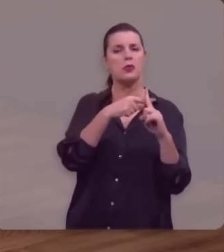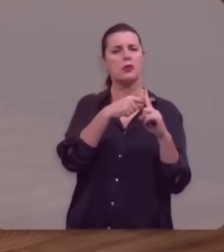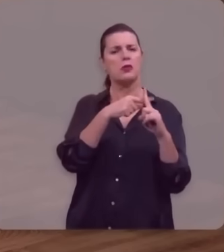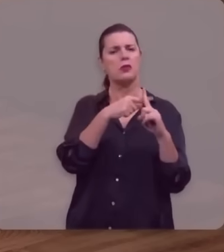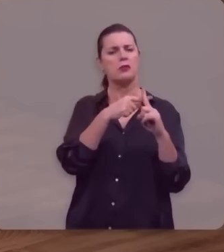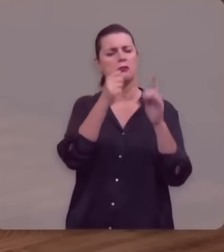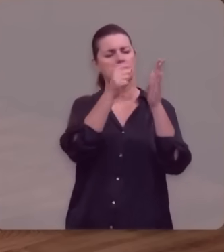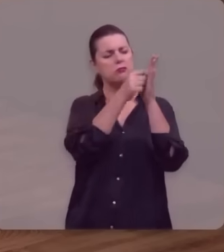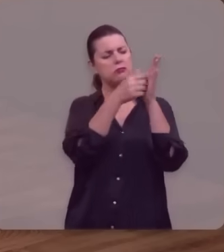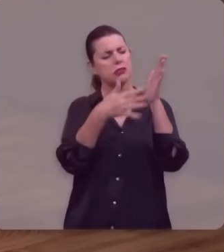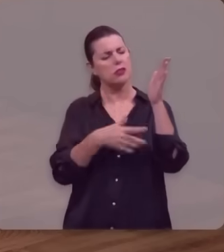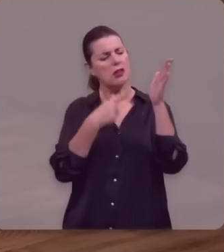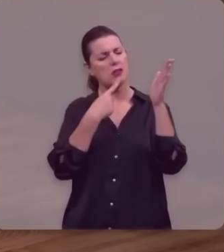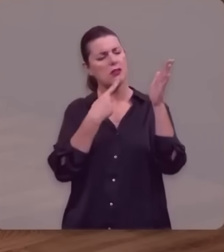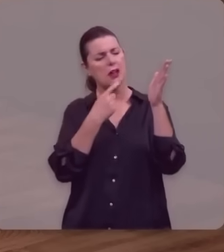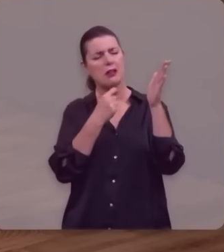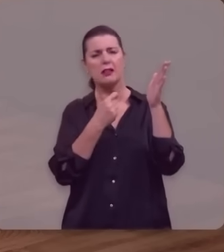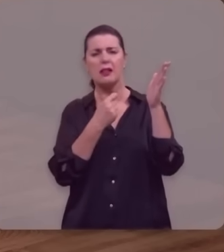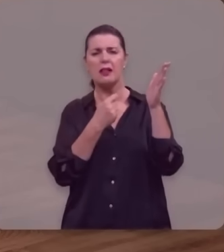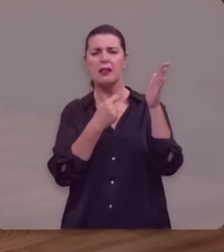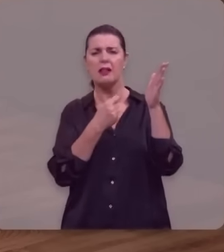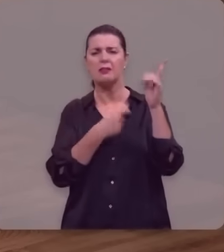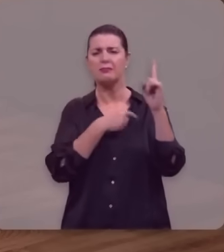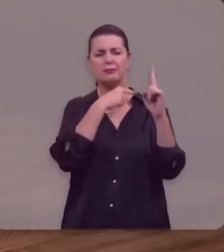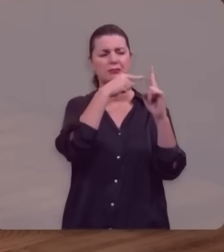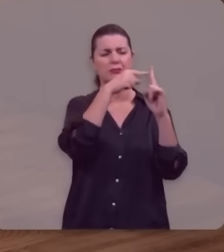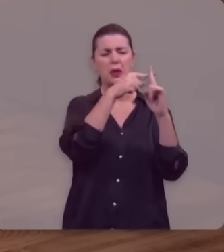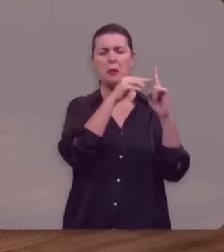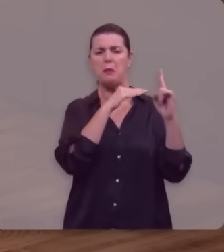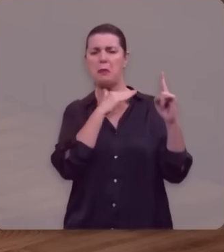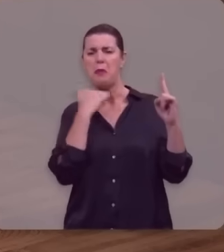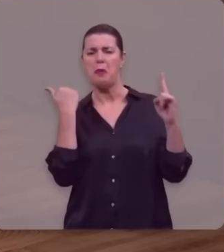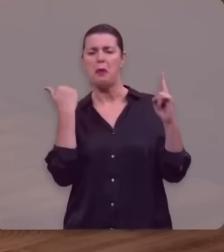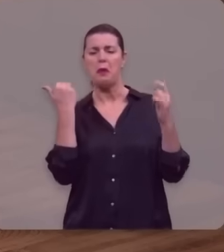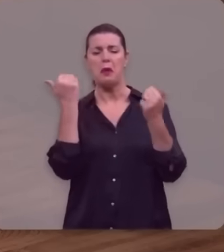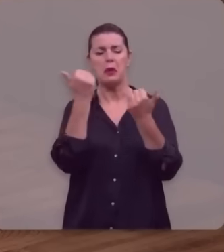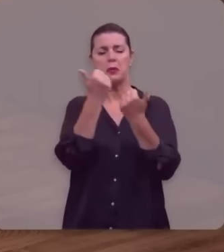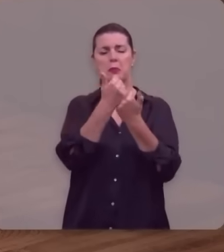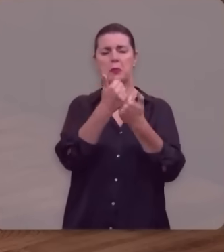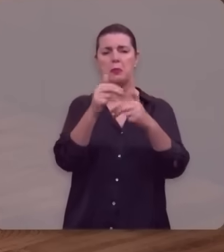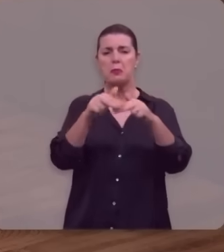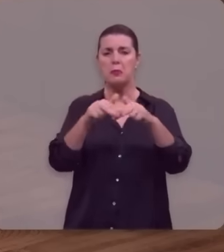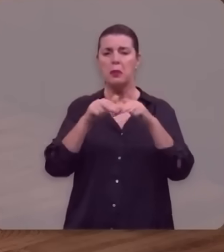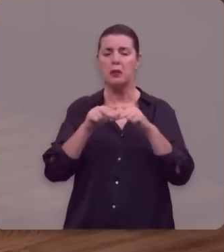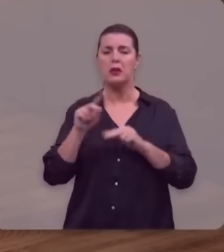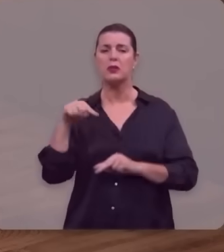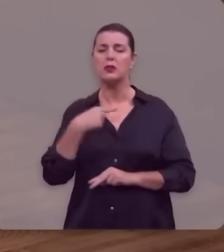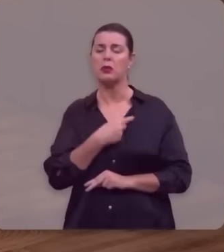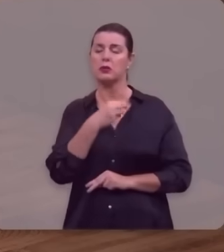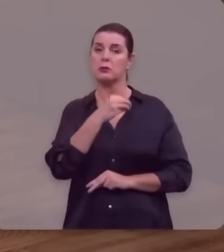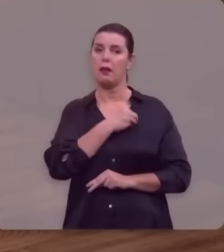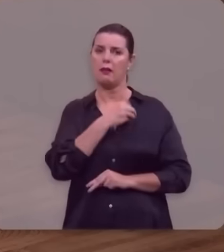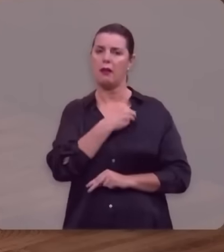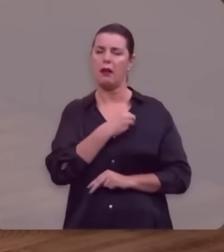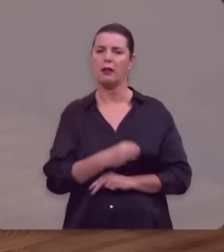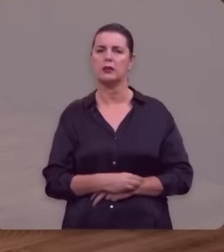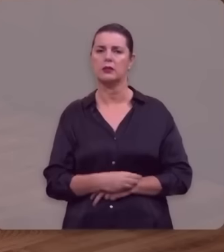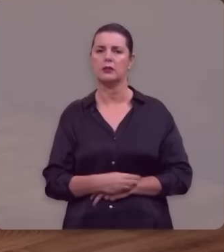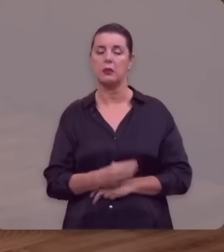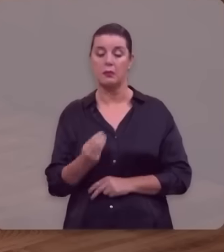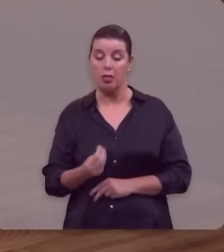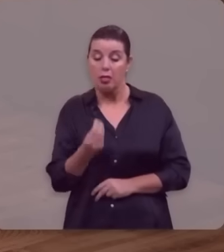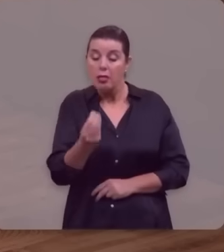vertendo seu sangue no Calvário morrendo pelos nossos pecados para